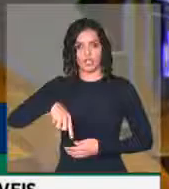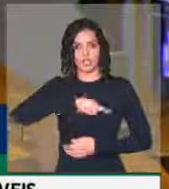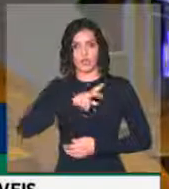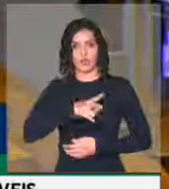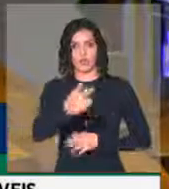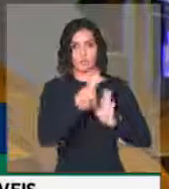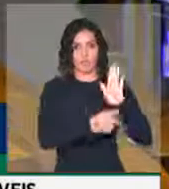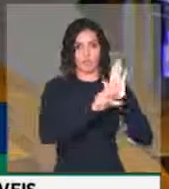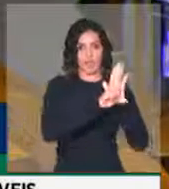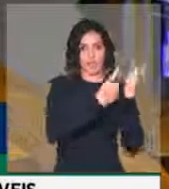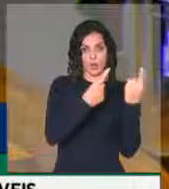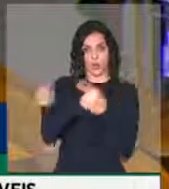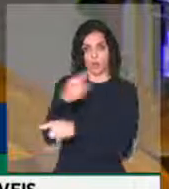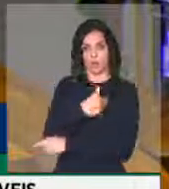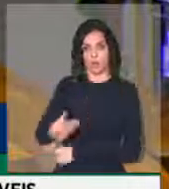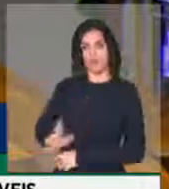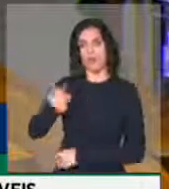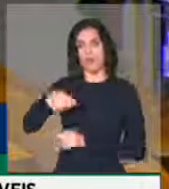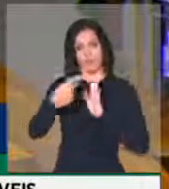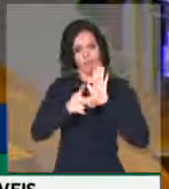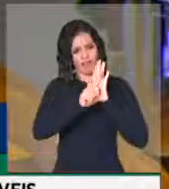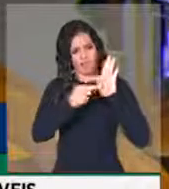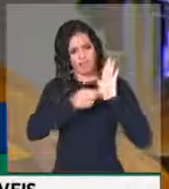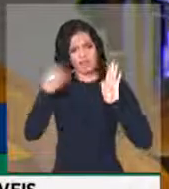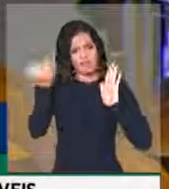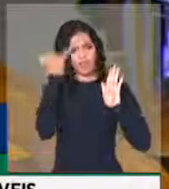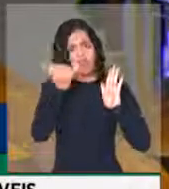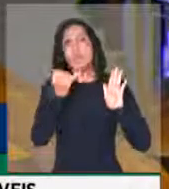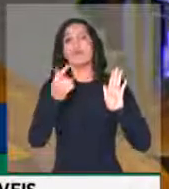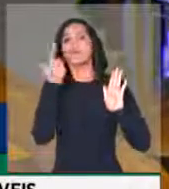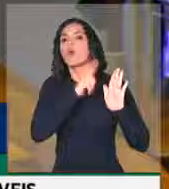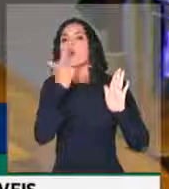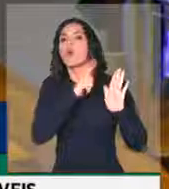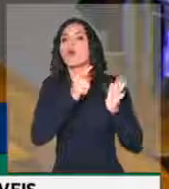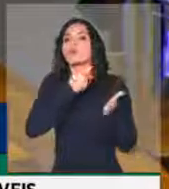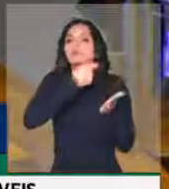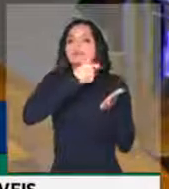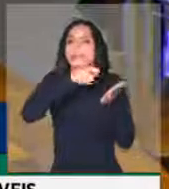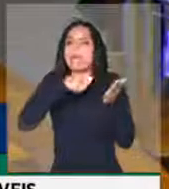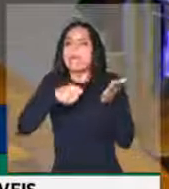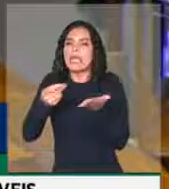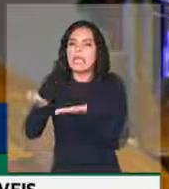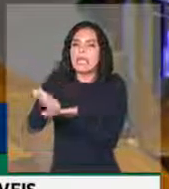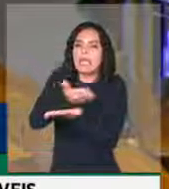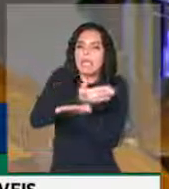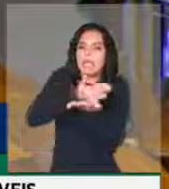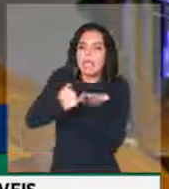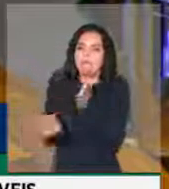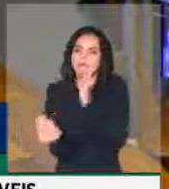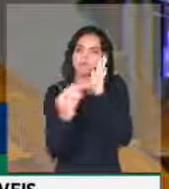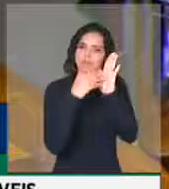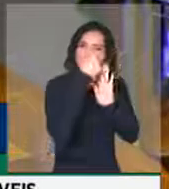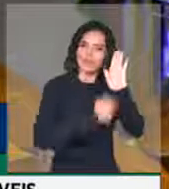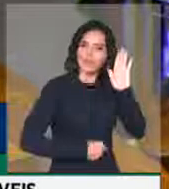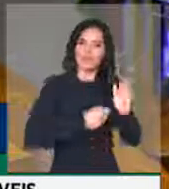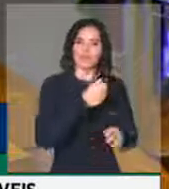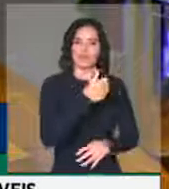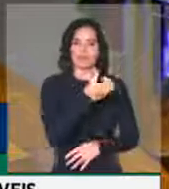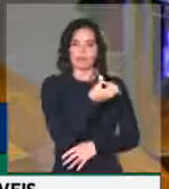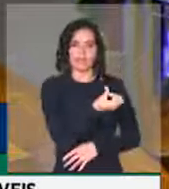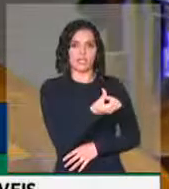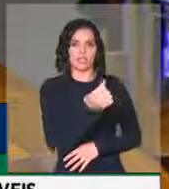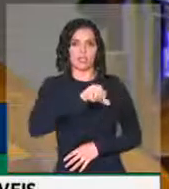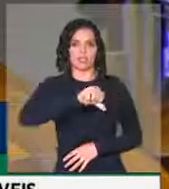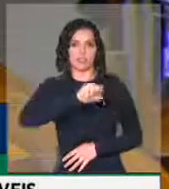oposição, que é um PL muito importante, que a gente unificou as construções do PSOL, quero o PL 698,